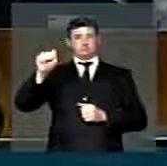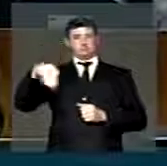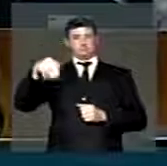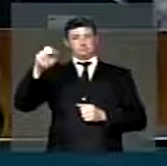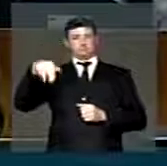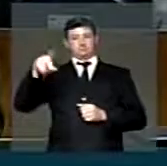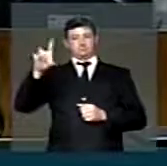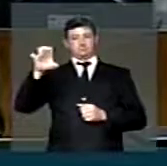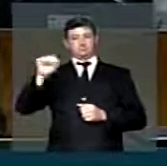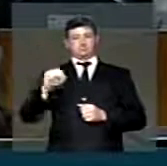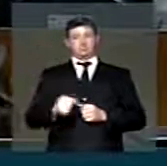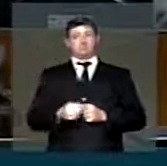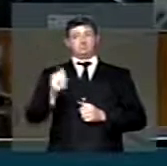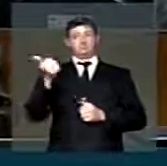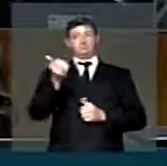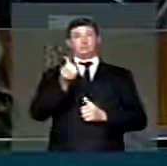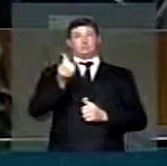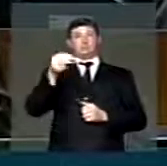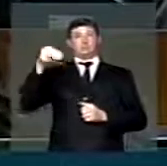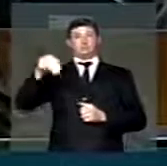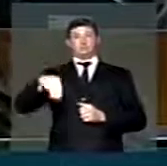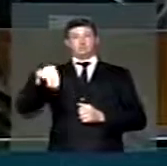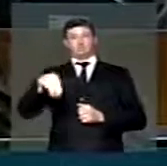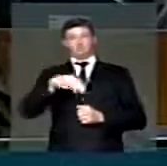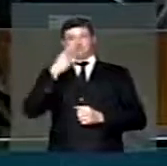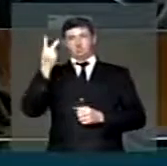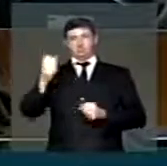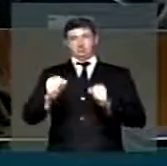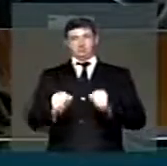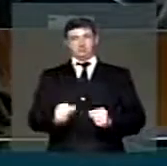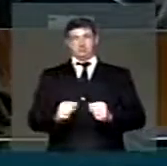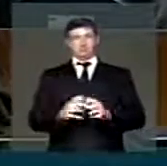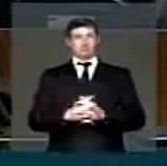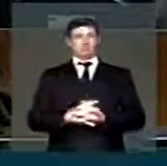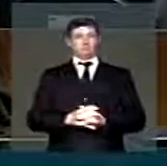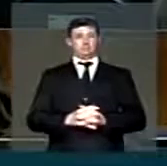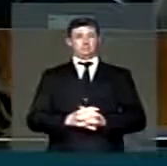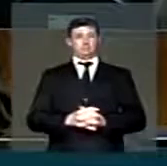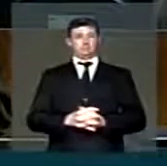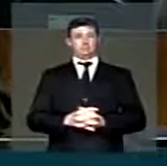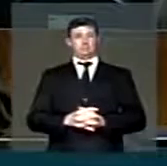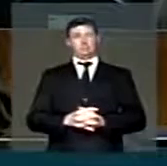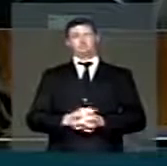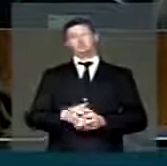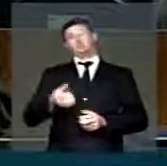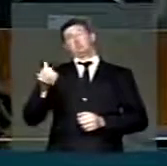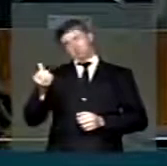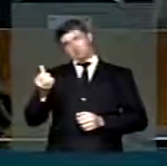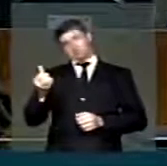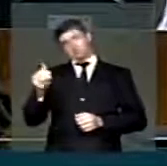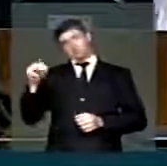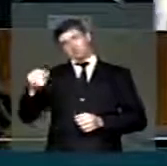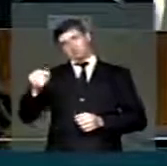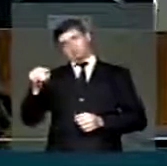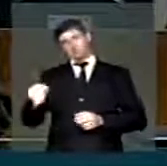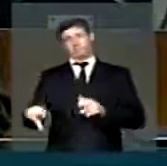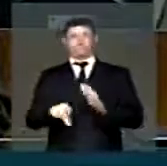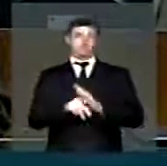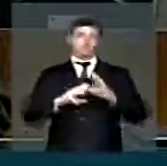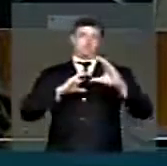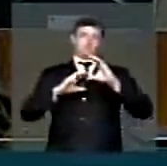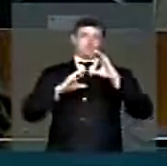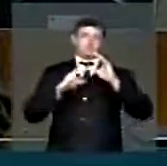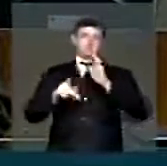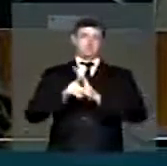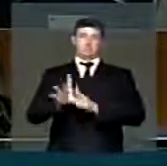terá 16 minutos para o seu pronunciamento, sendo 6 das